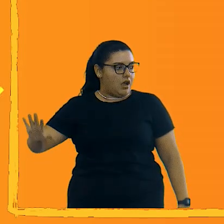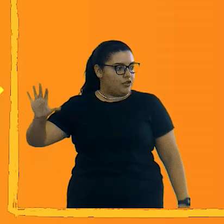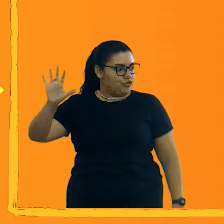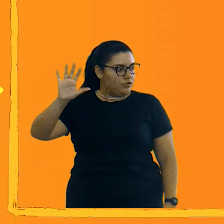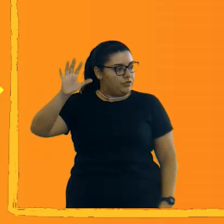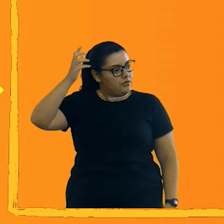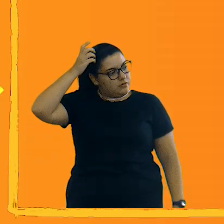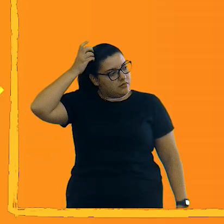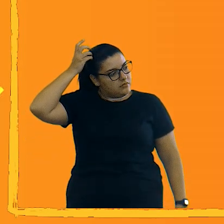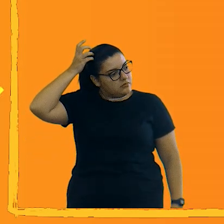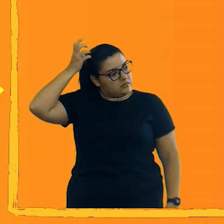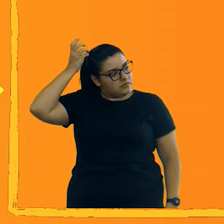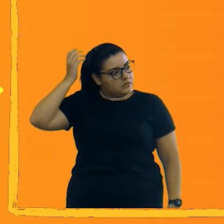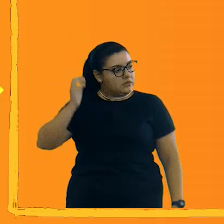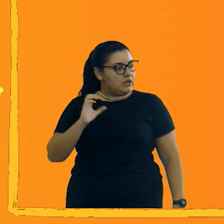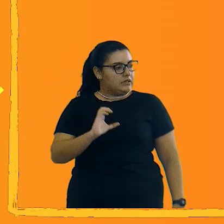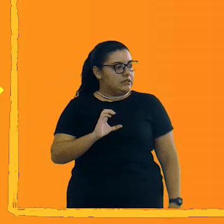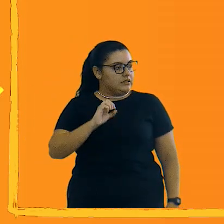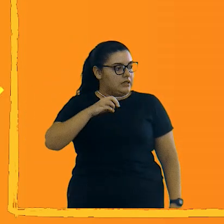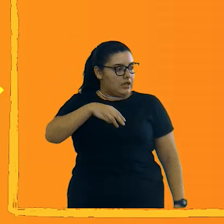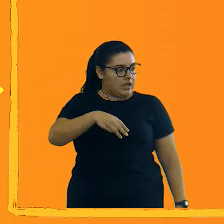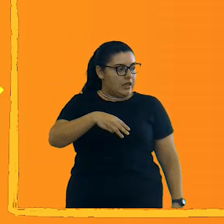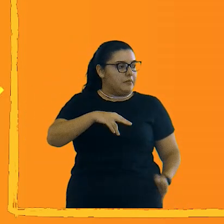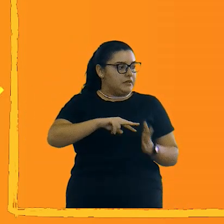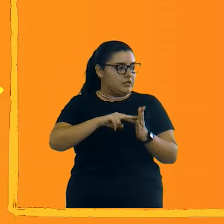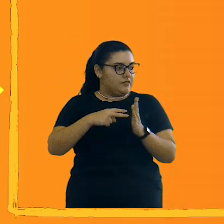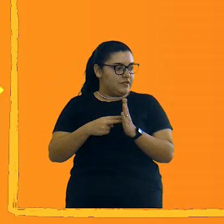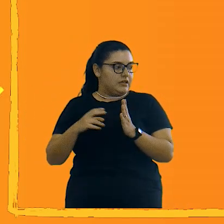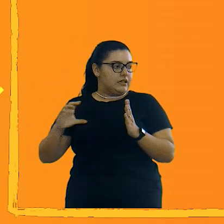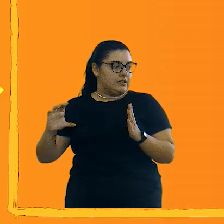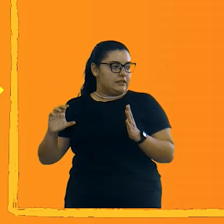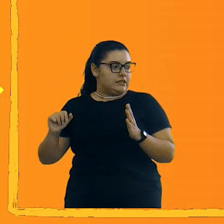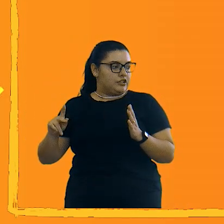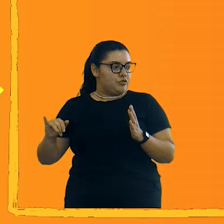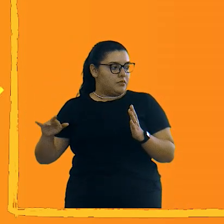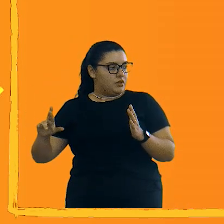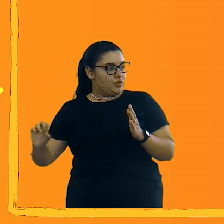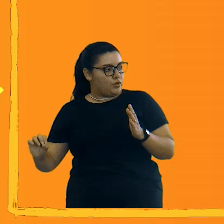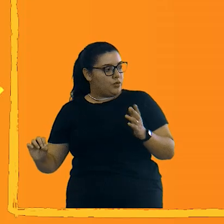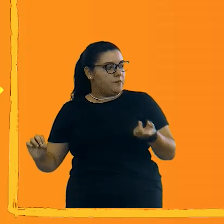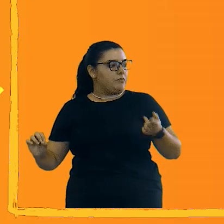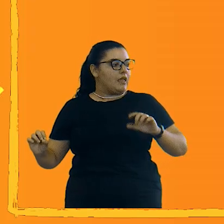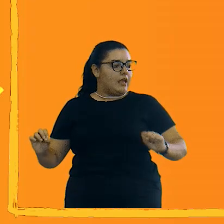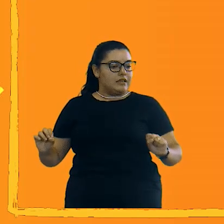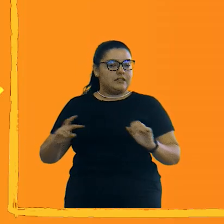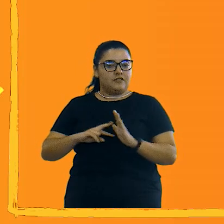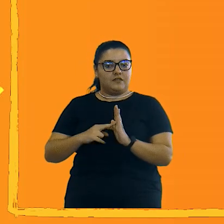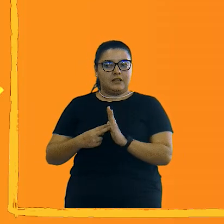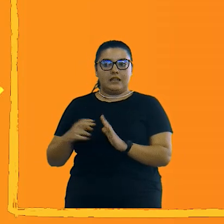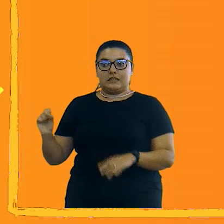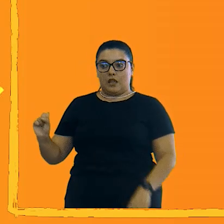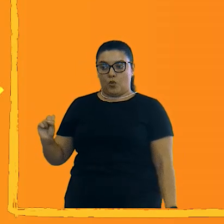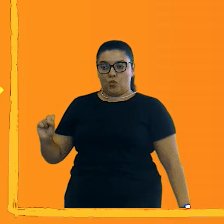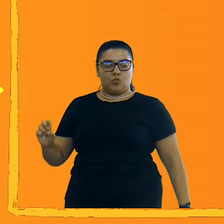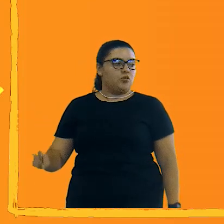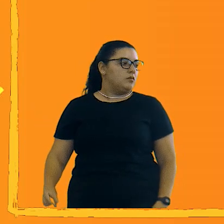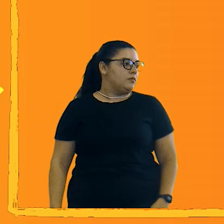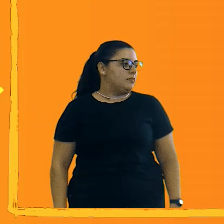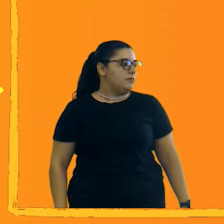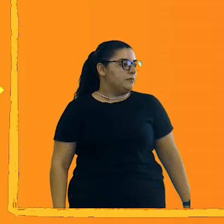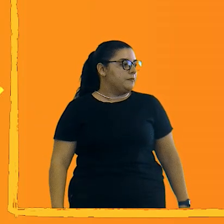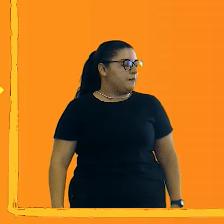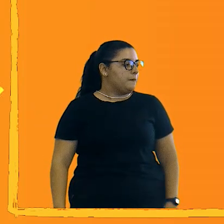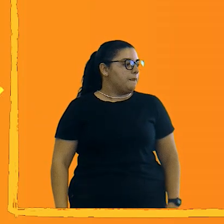e cm significa centímetro e s significa segundo Olha aí